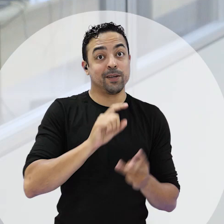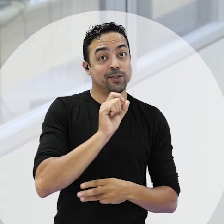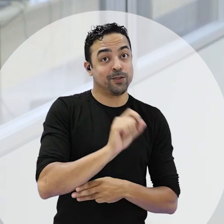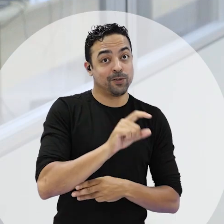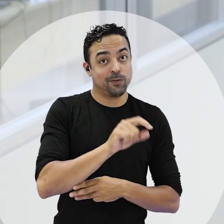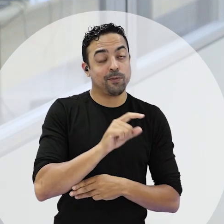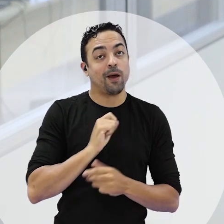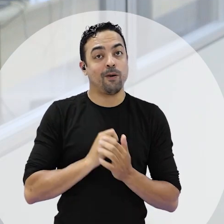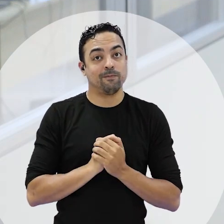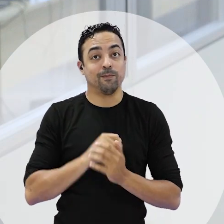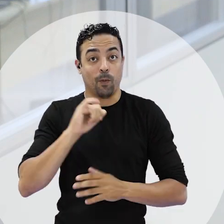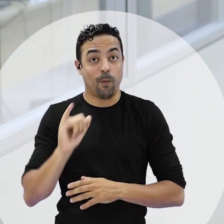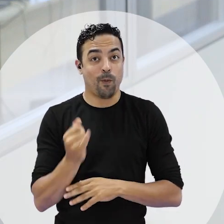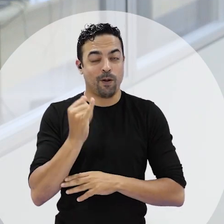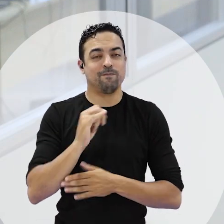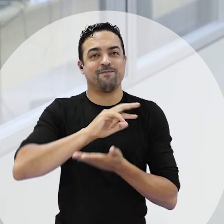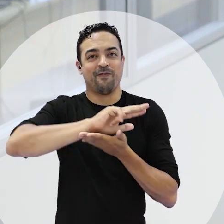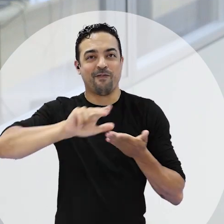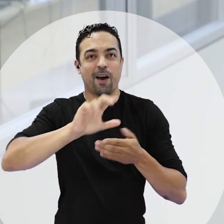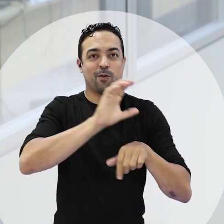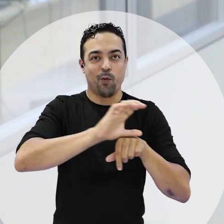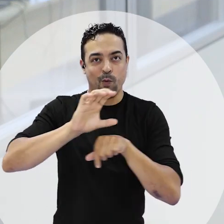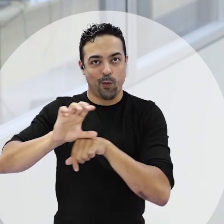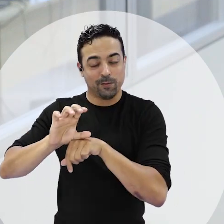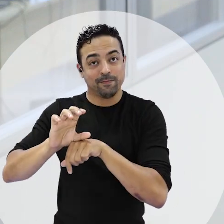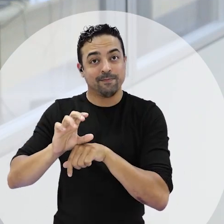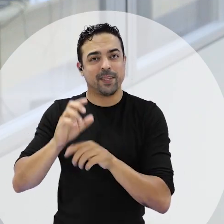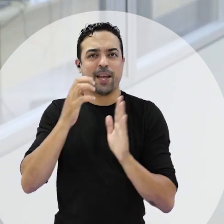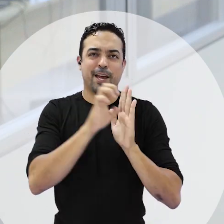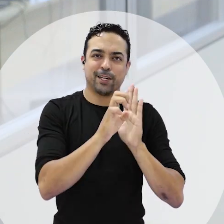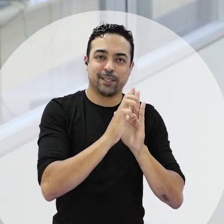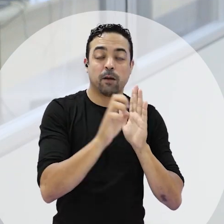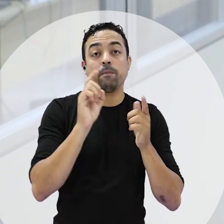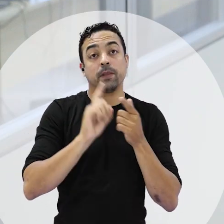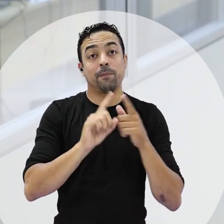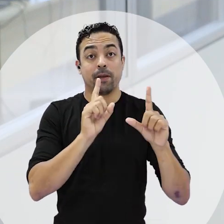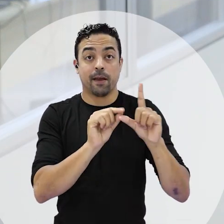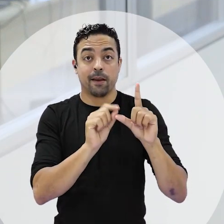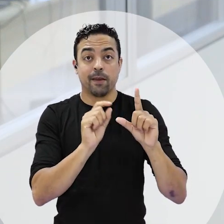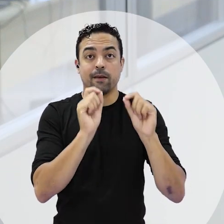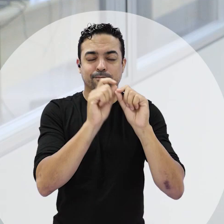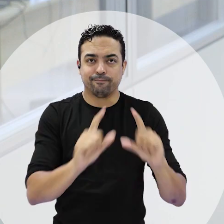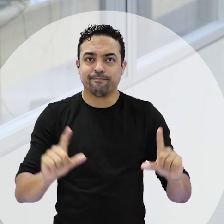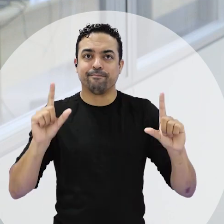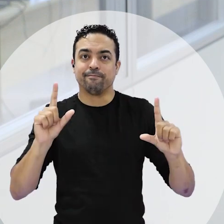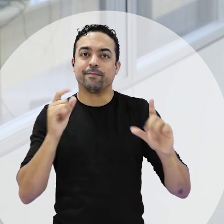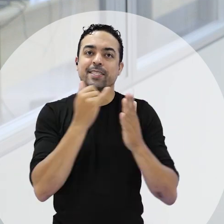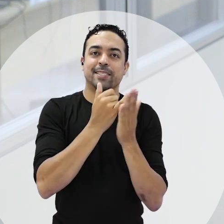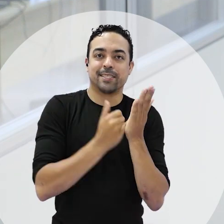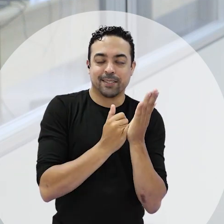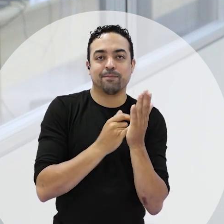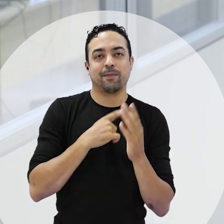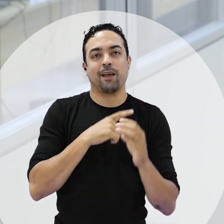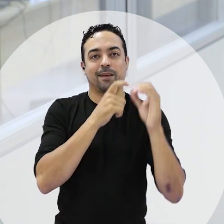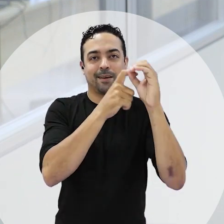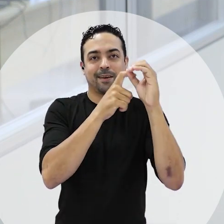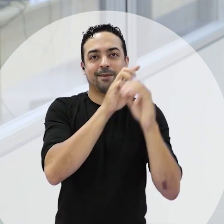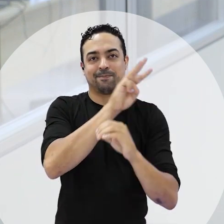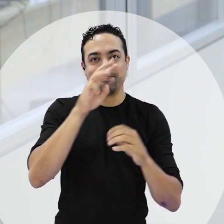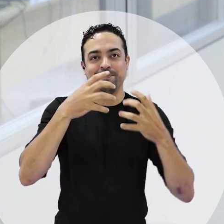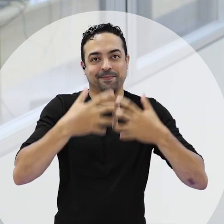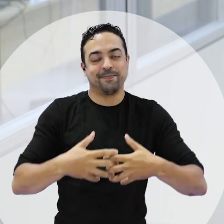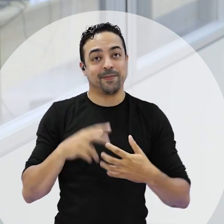e também Sobral a oportunidades em várias áreas os editais e os links para os formulários de inscrição estão lá no que seleção